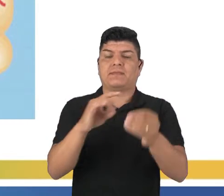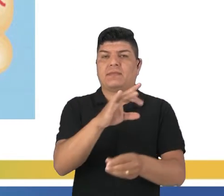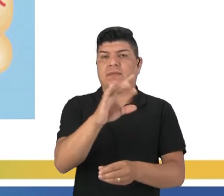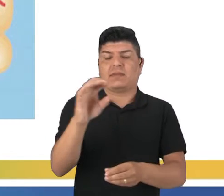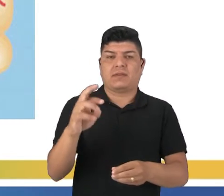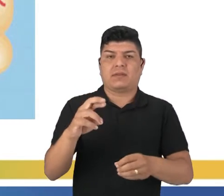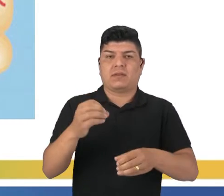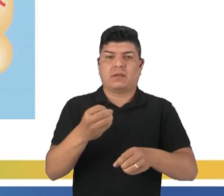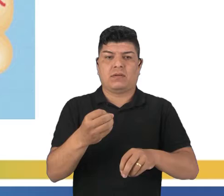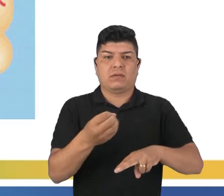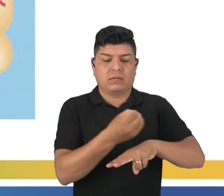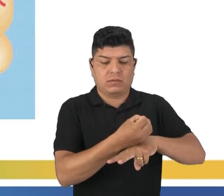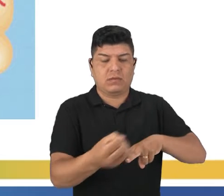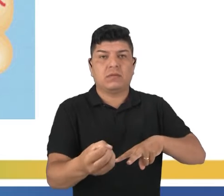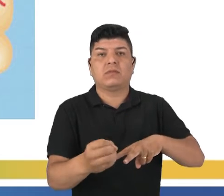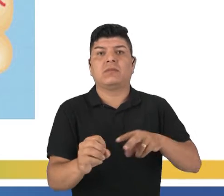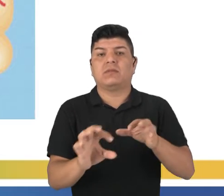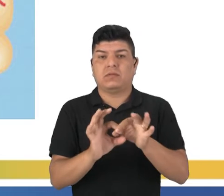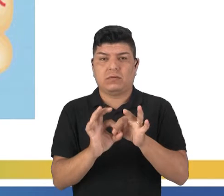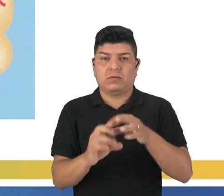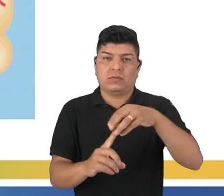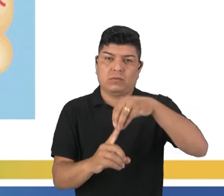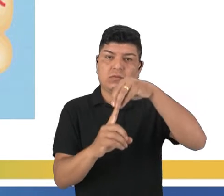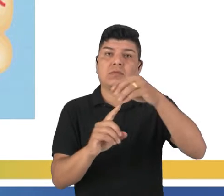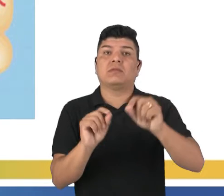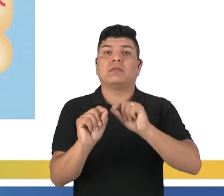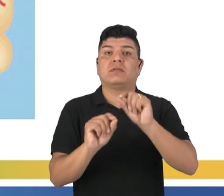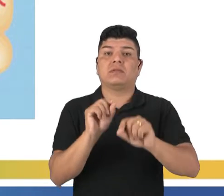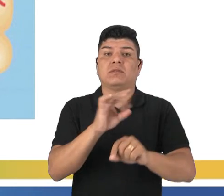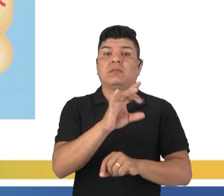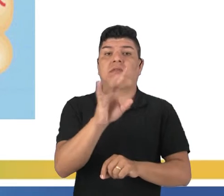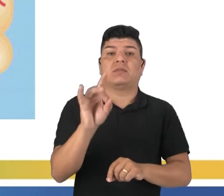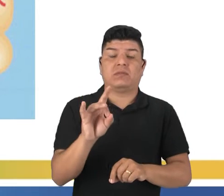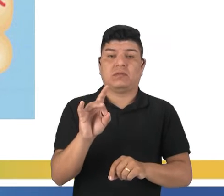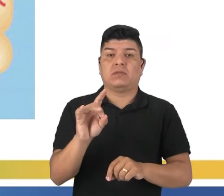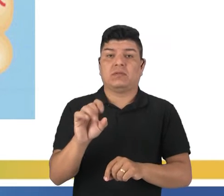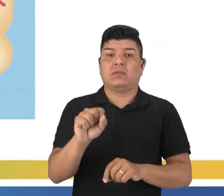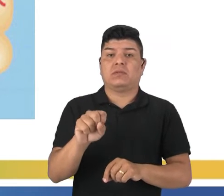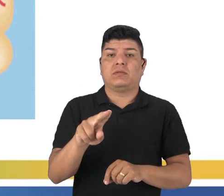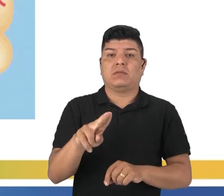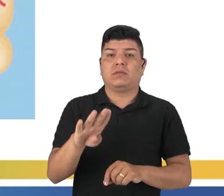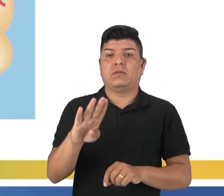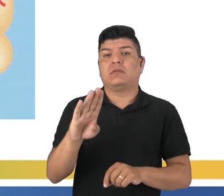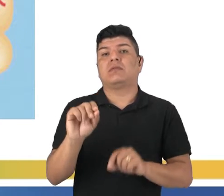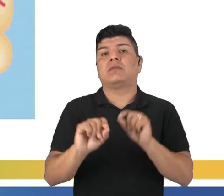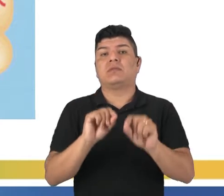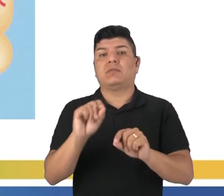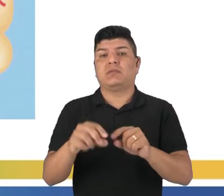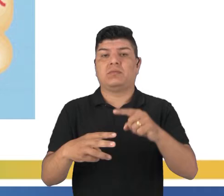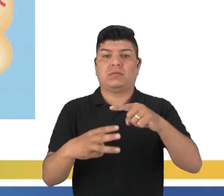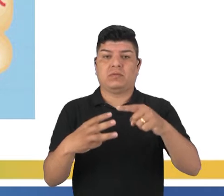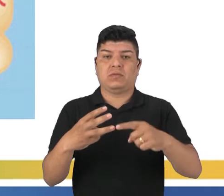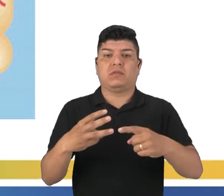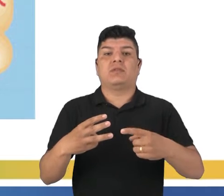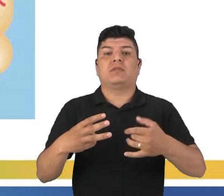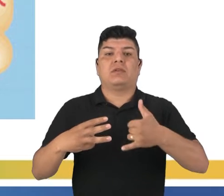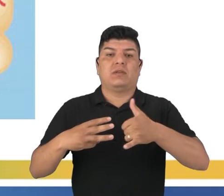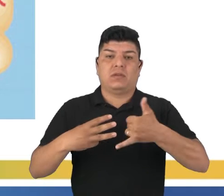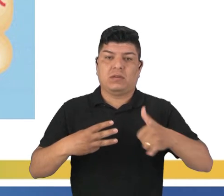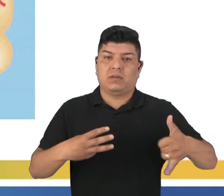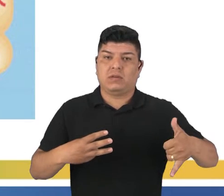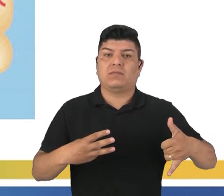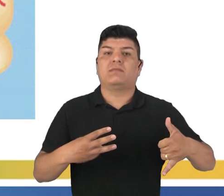por 2 unidades, ou seja, 2 subunidades, e cada uma dessas subunidades é constituída por 3 moléculas de